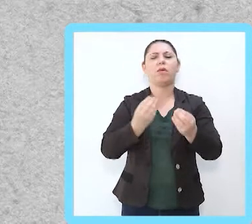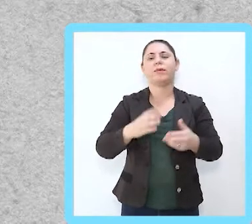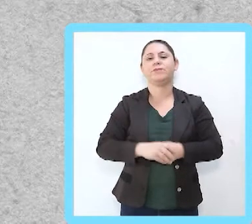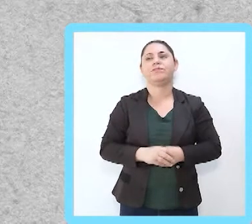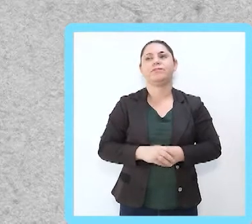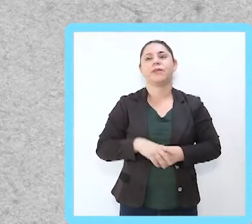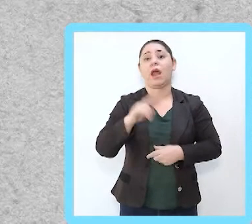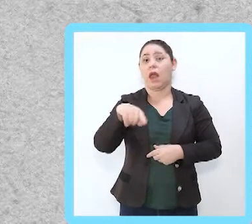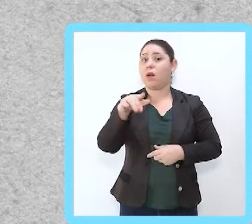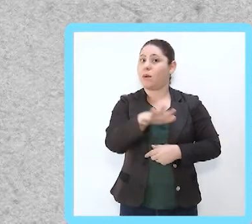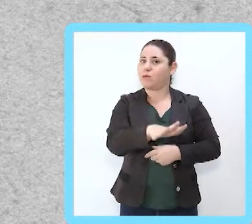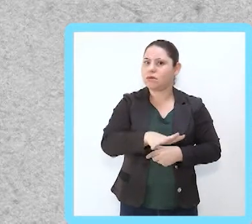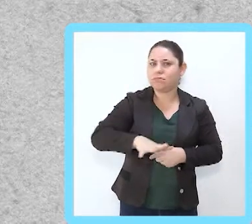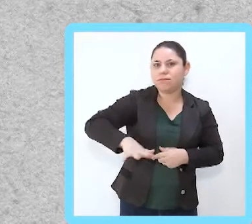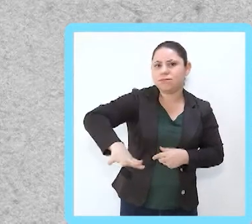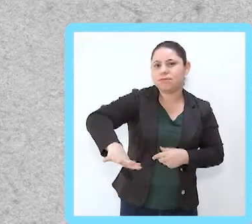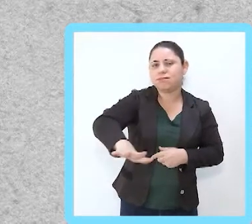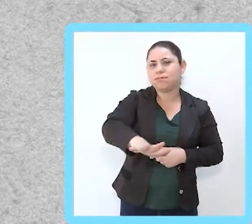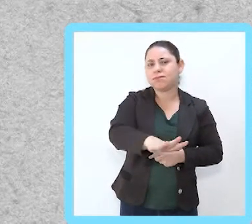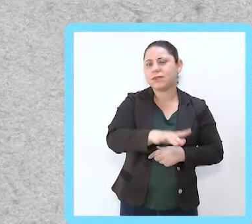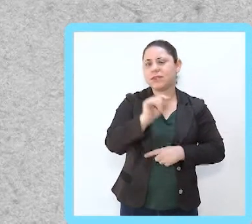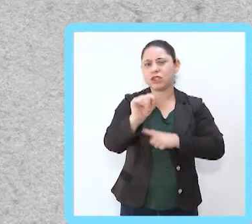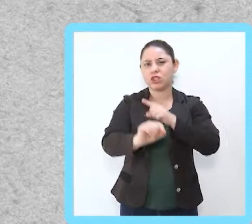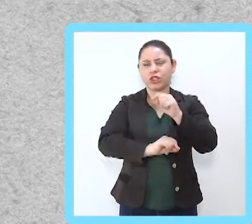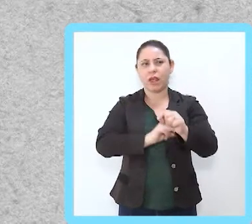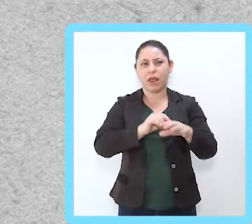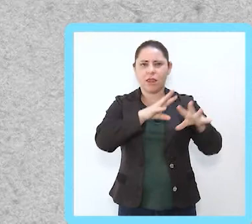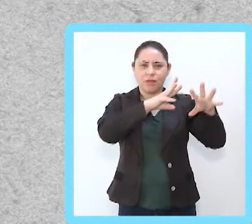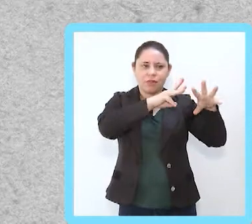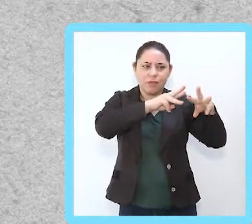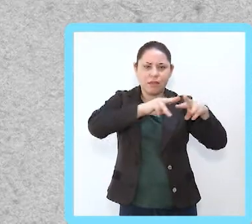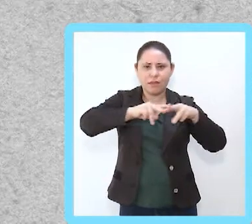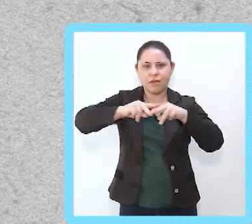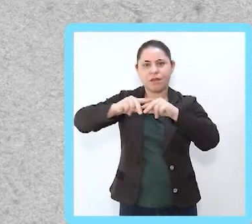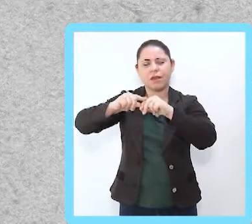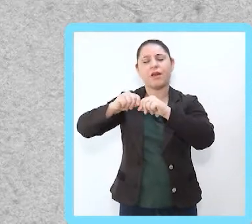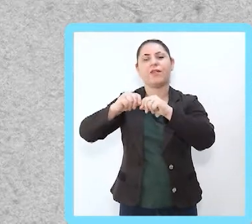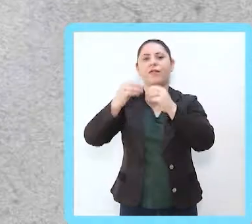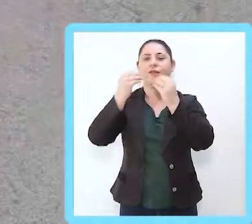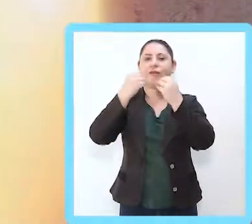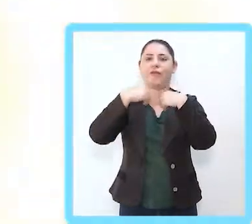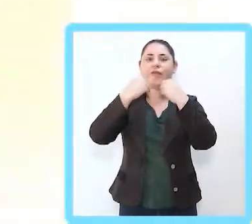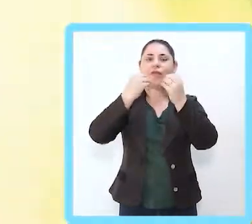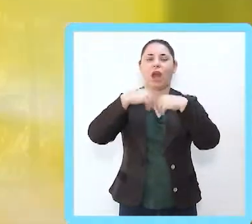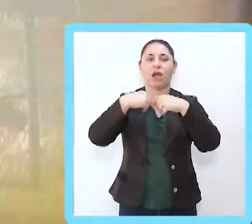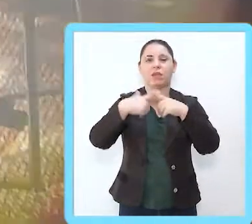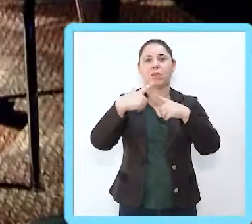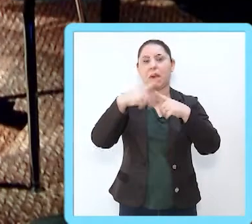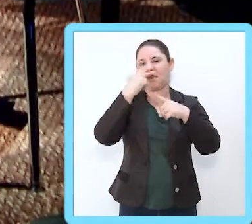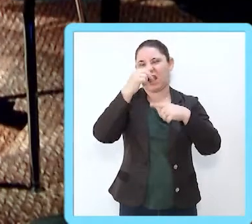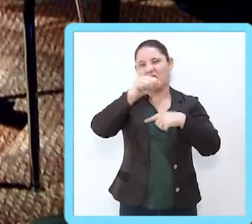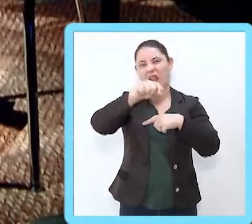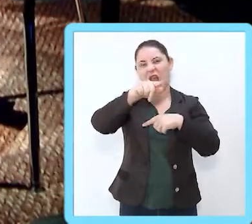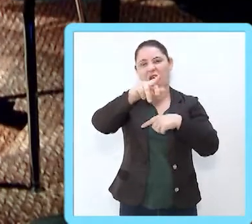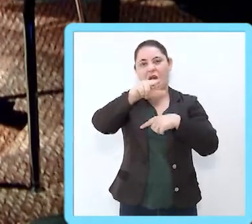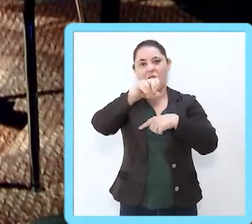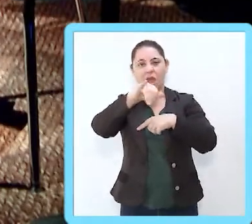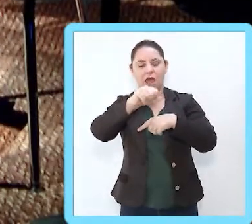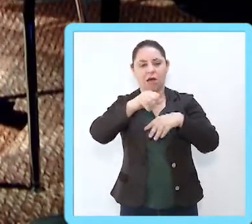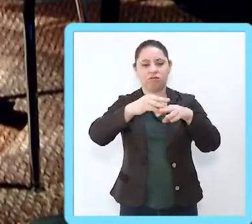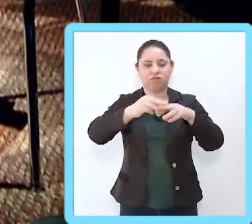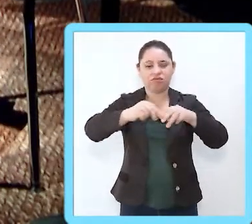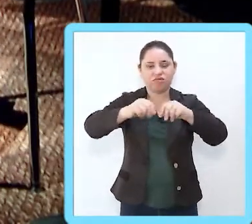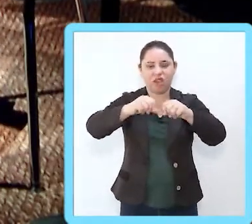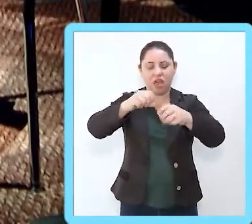que era uma região, e é uma região de terras mais fracas, terreno arenoso, né, nesse período, nesse